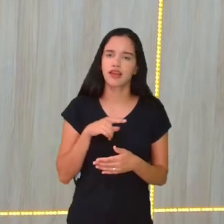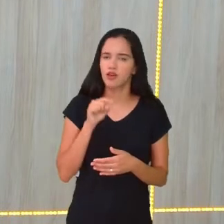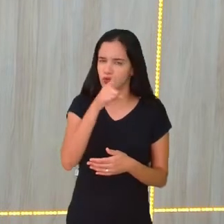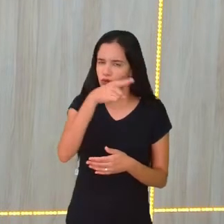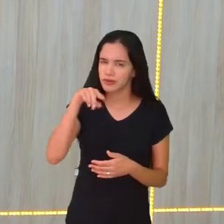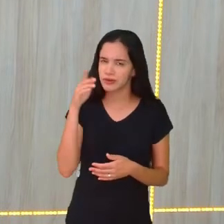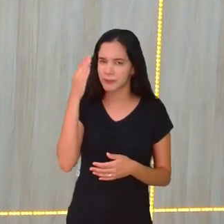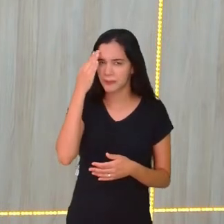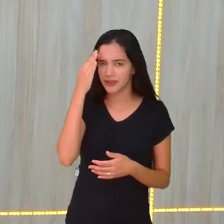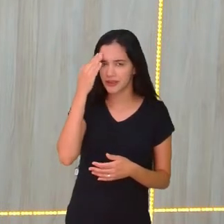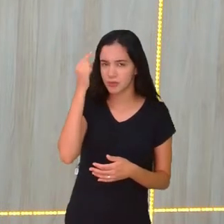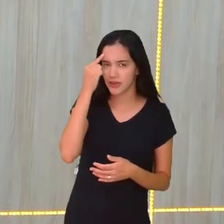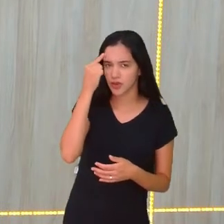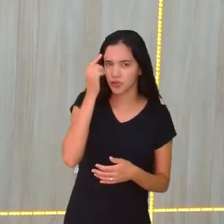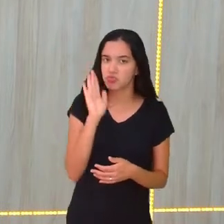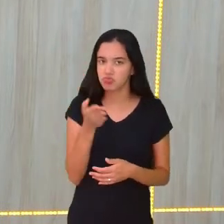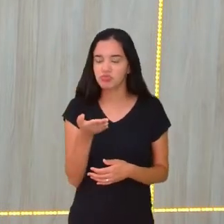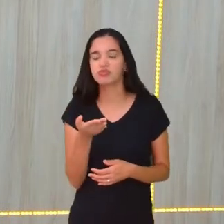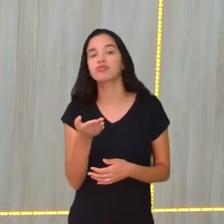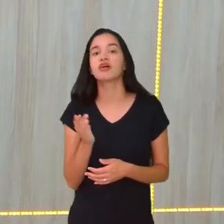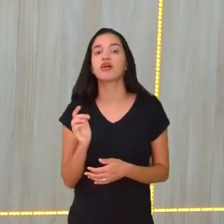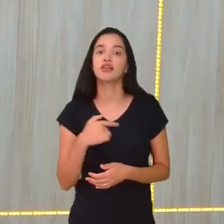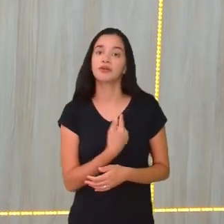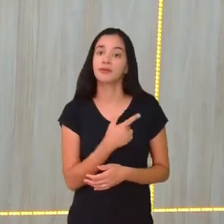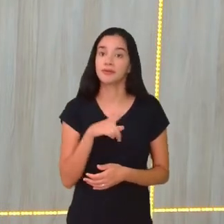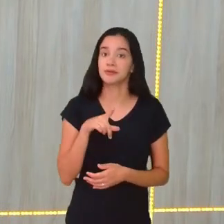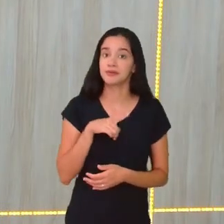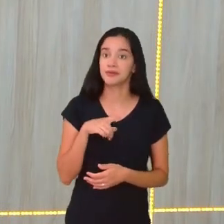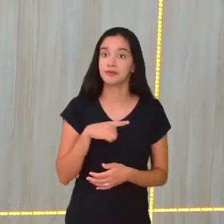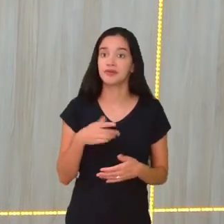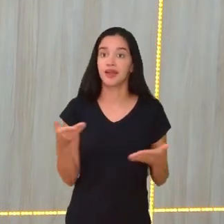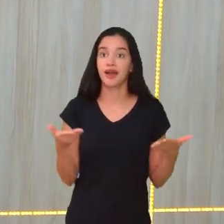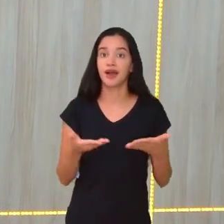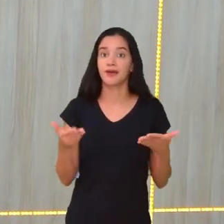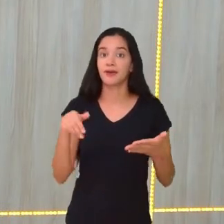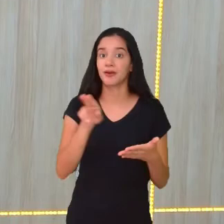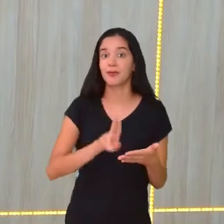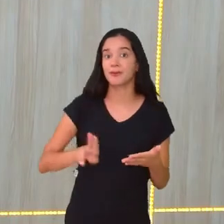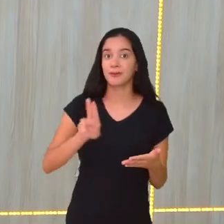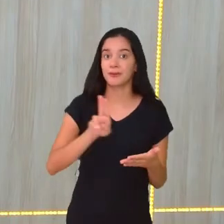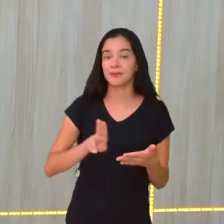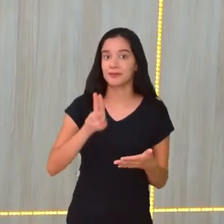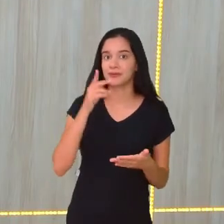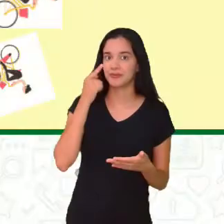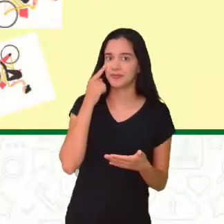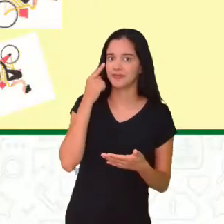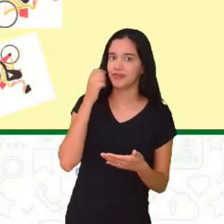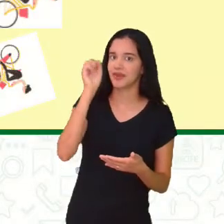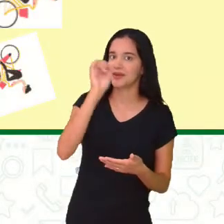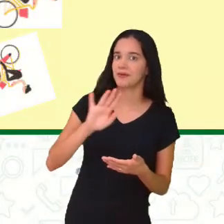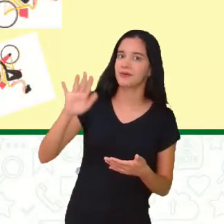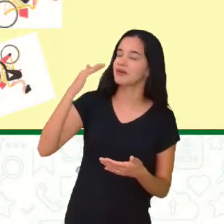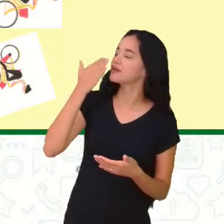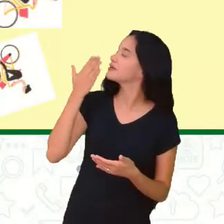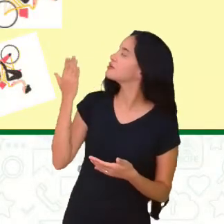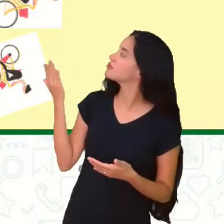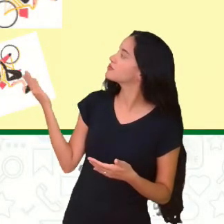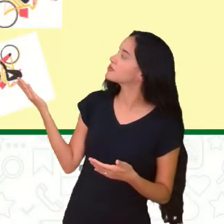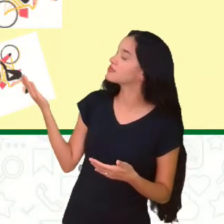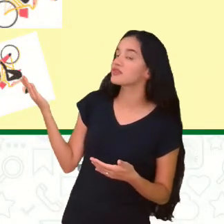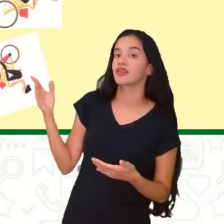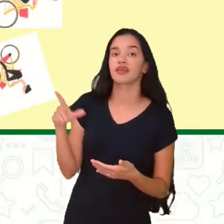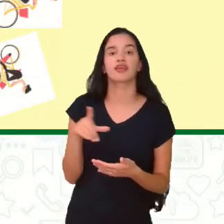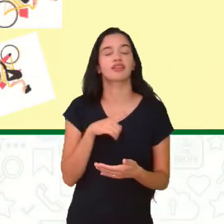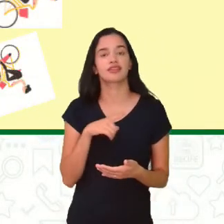pensou nisso? Mas aí nós temos fazer o uso disso. Olha aí, uma figura onde